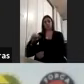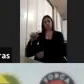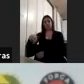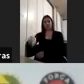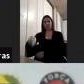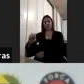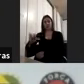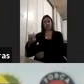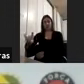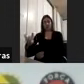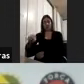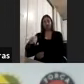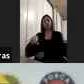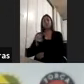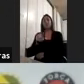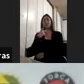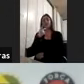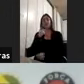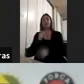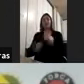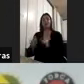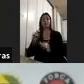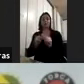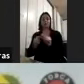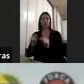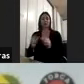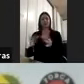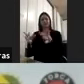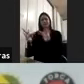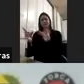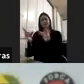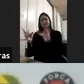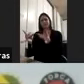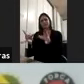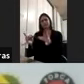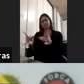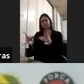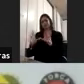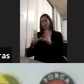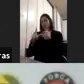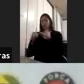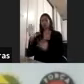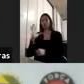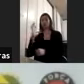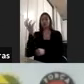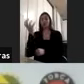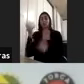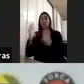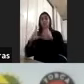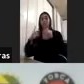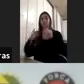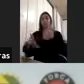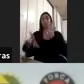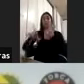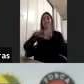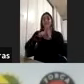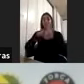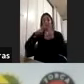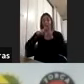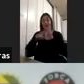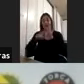nossa audiência o detalhamento de todas as infrações de leis que a Renault está ocorrendo